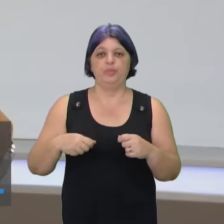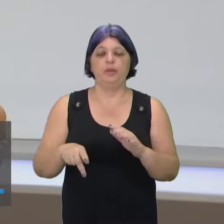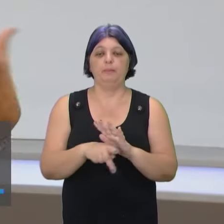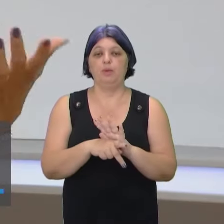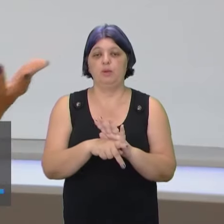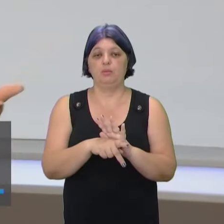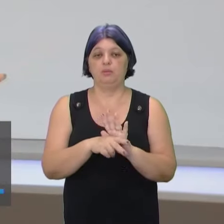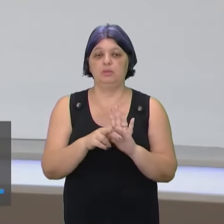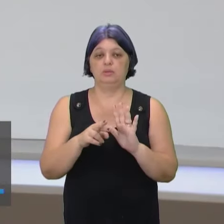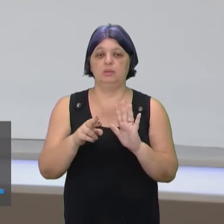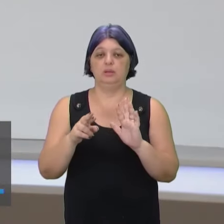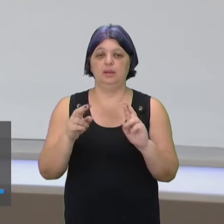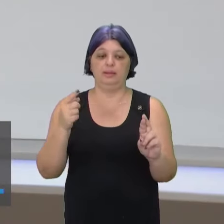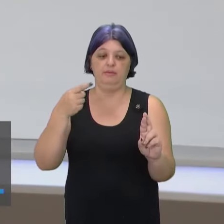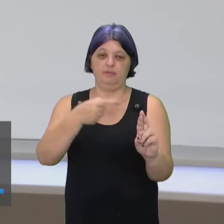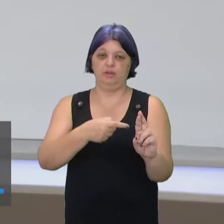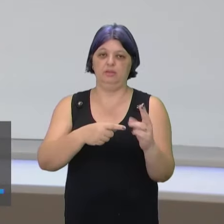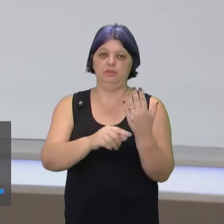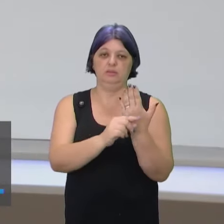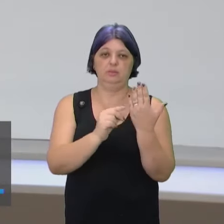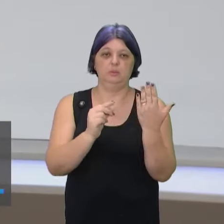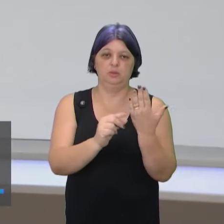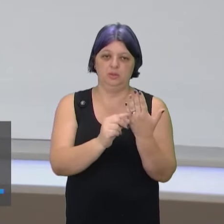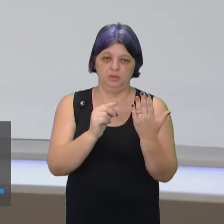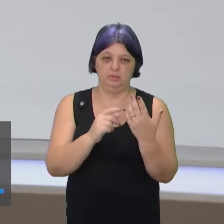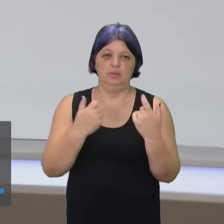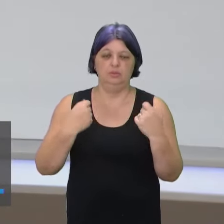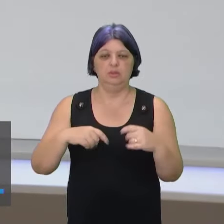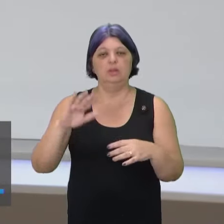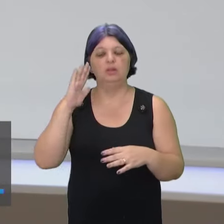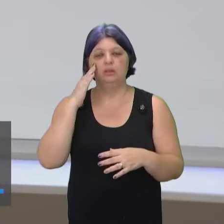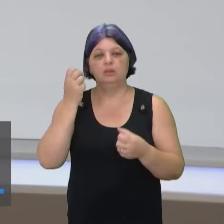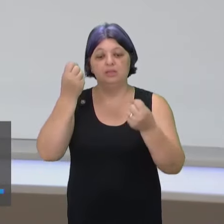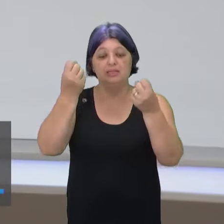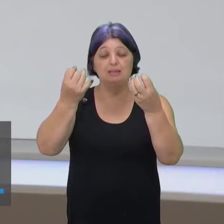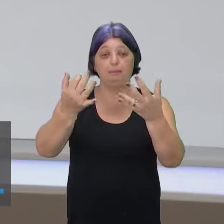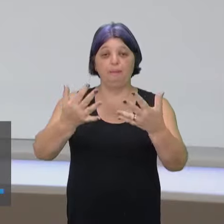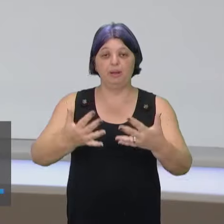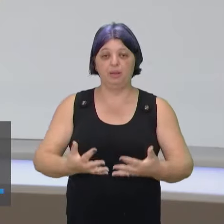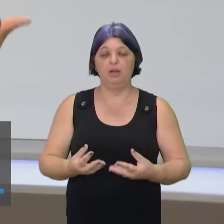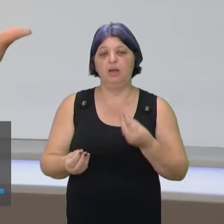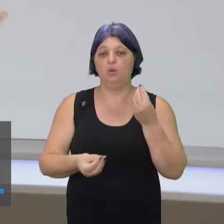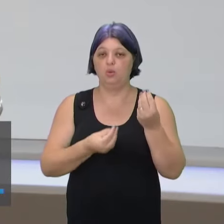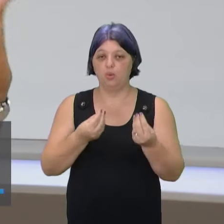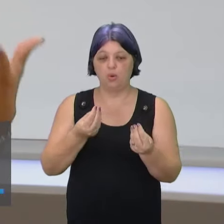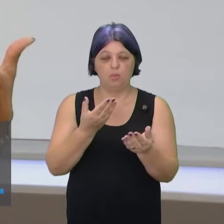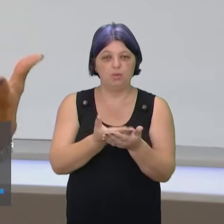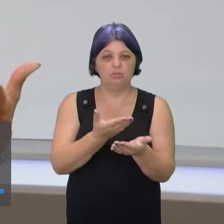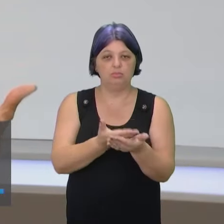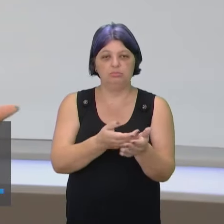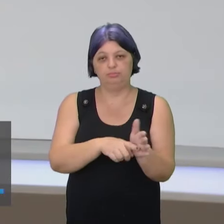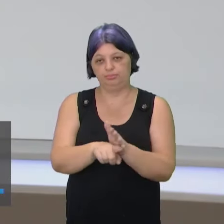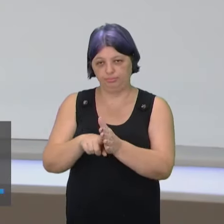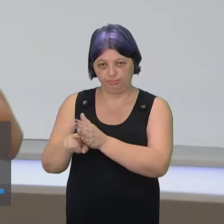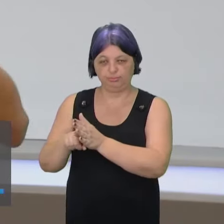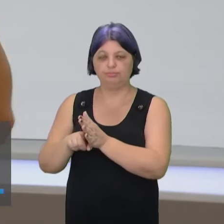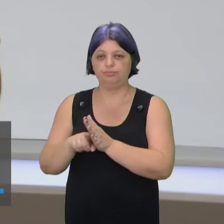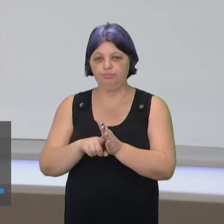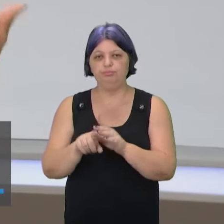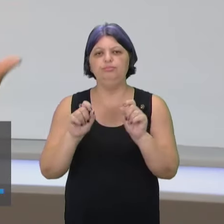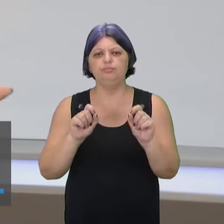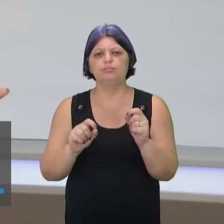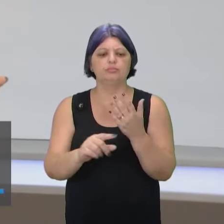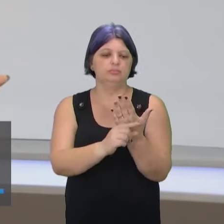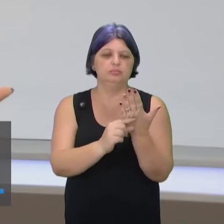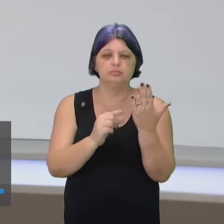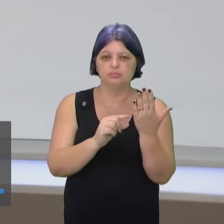referências bibliográficas, né? Então você vai contar um pouco, vai explicar um pouco o que que os estudos, né, fazer uma pesquisa, o que que a